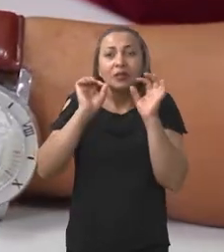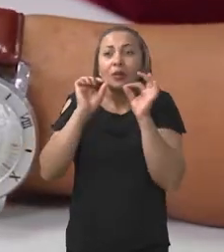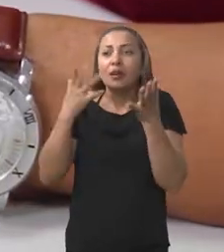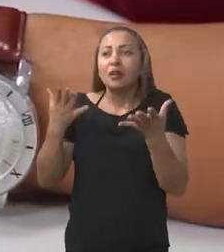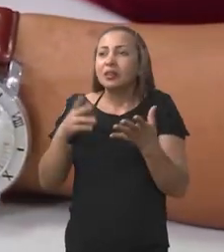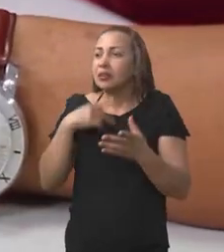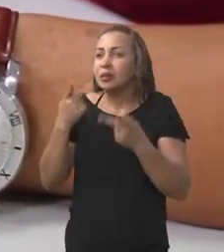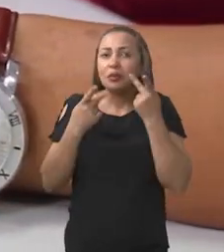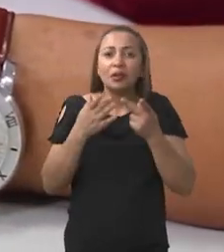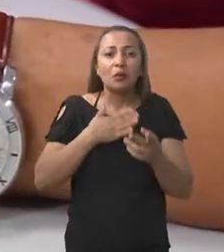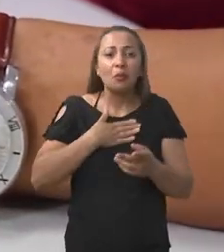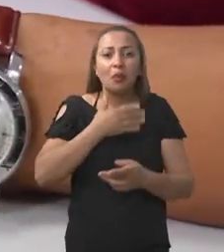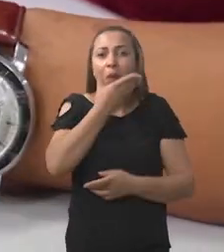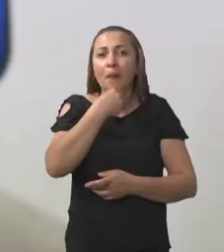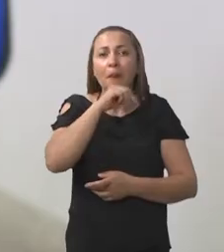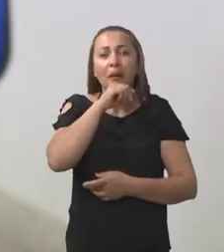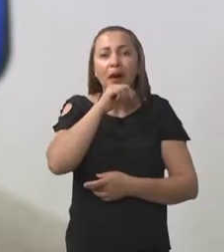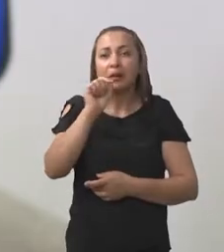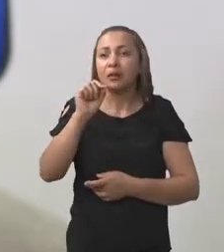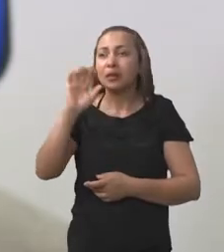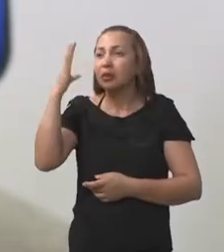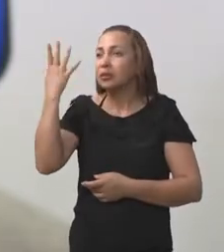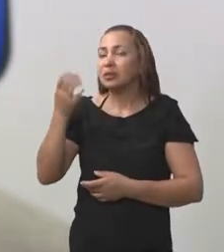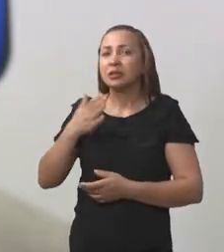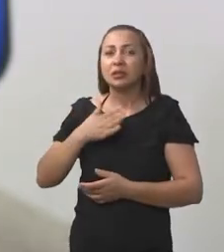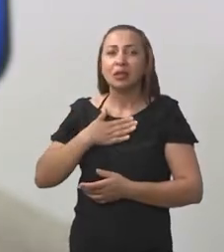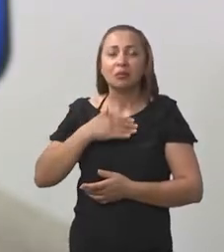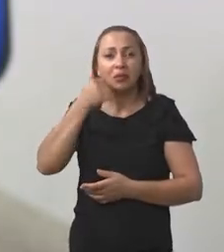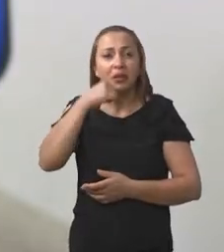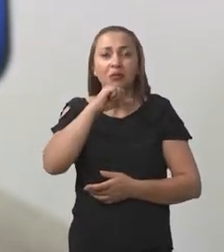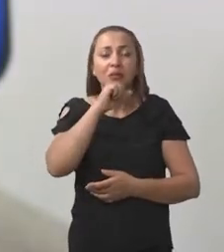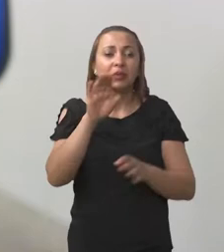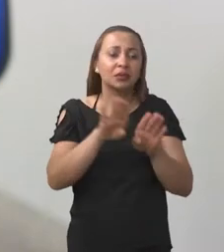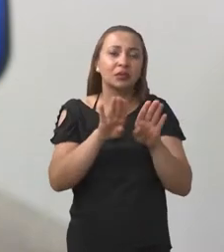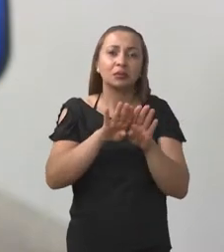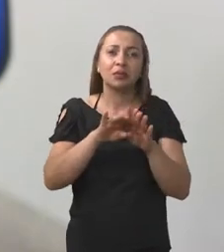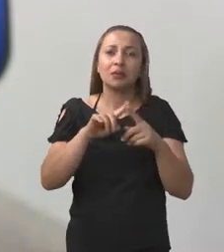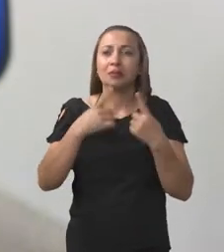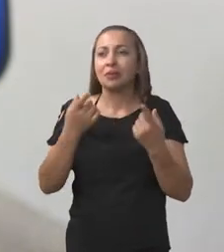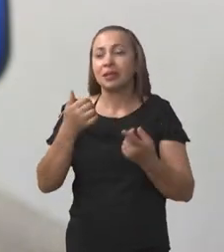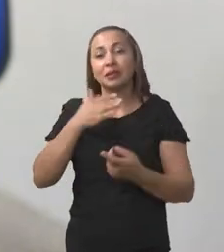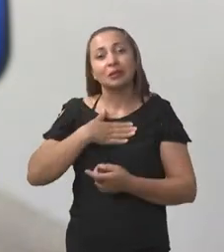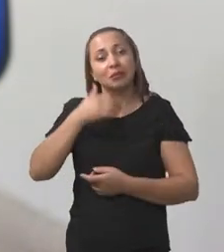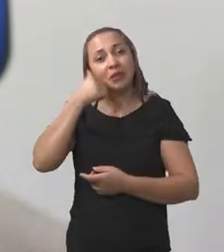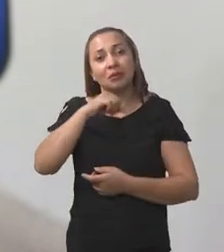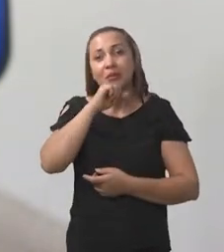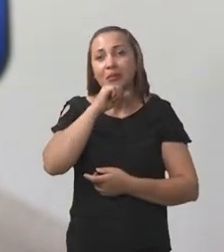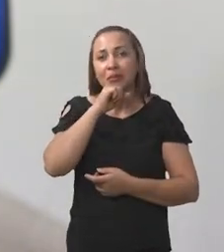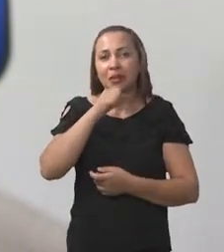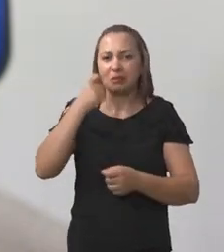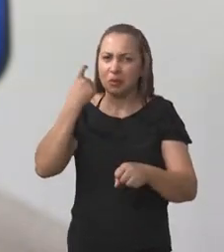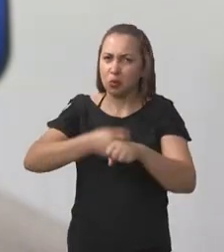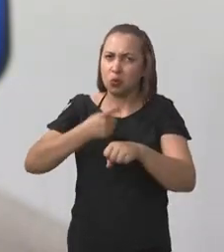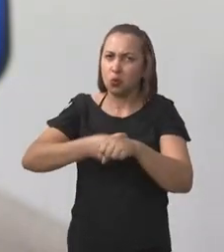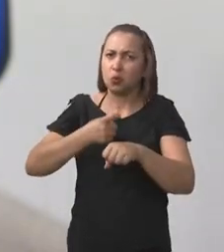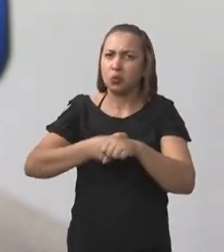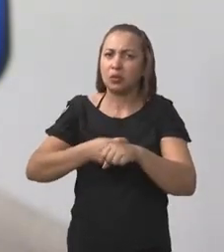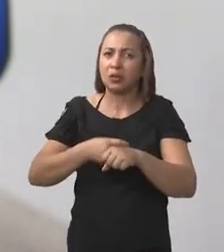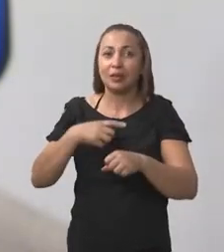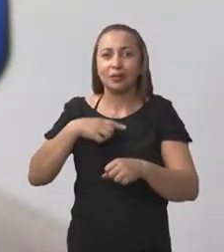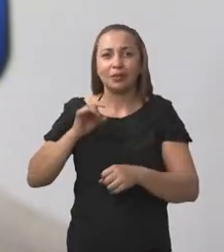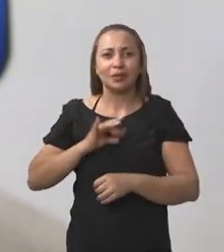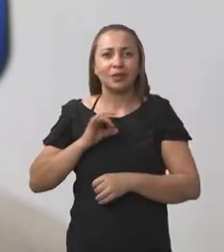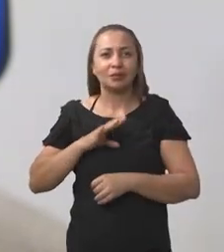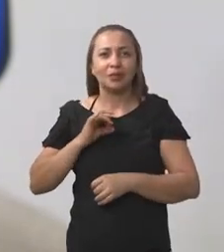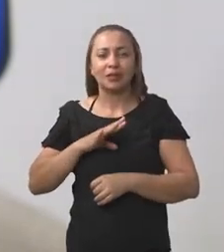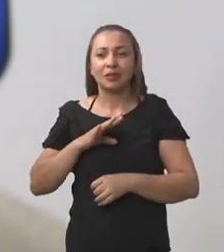vou, porque se eu contasse a meu pai, eu não sei o que ia acontecer. A minha mãe também. Agora, a minha mãe era mais assim, rígida. Aí eu